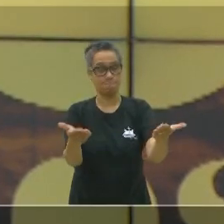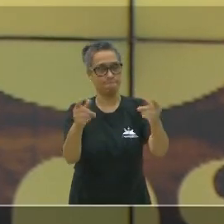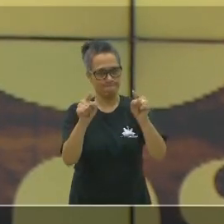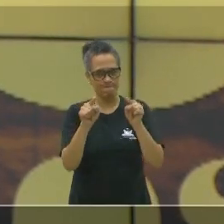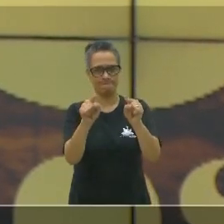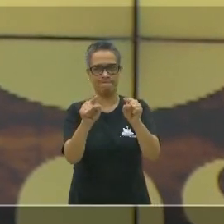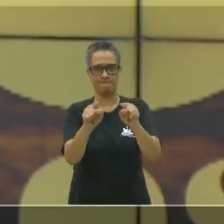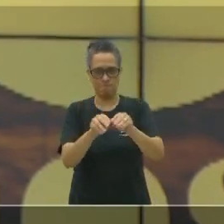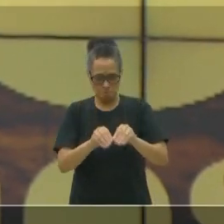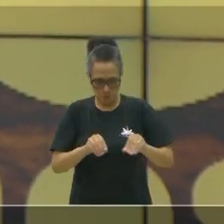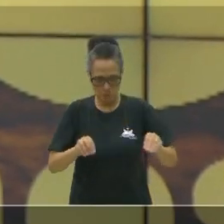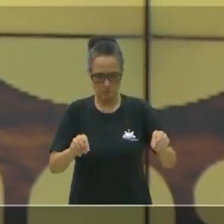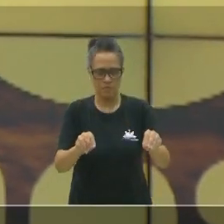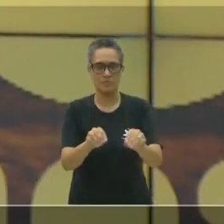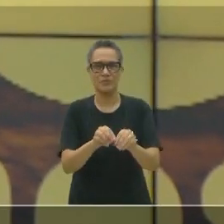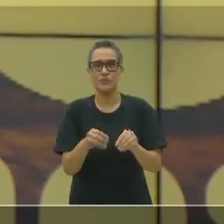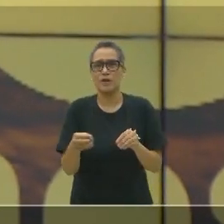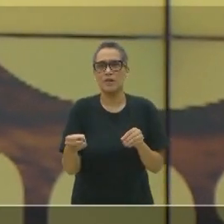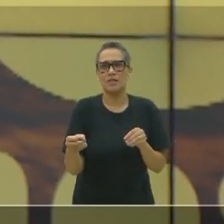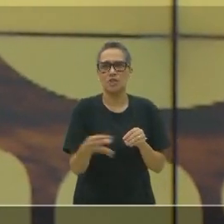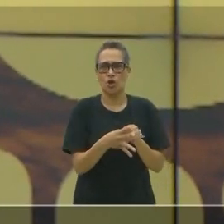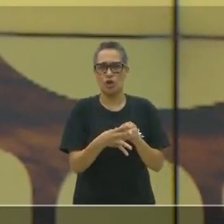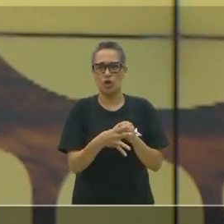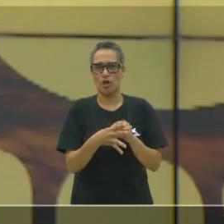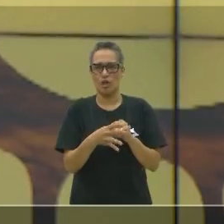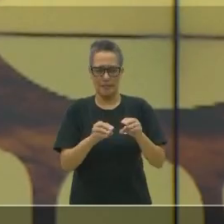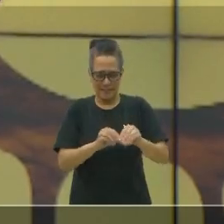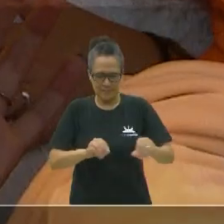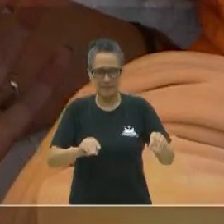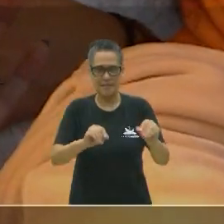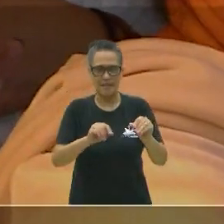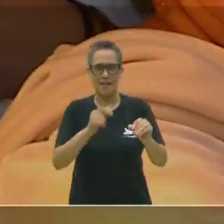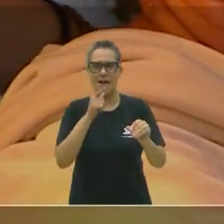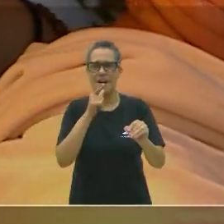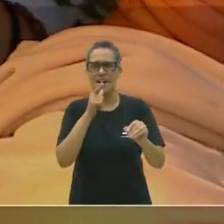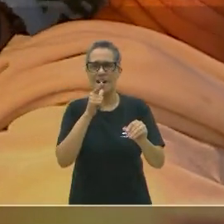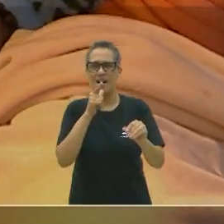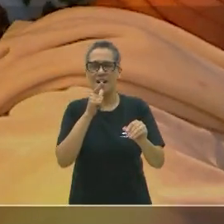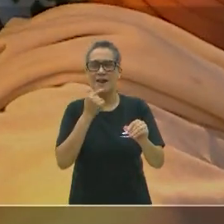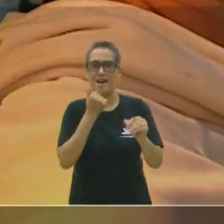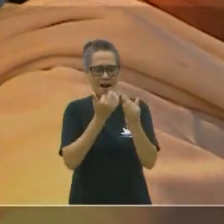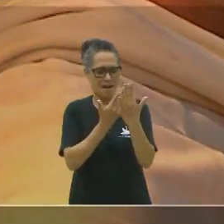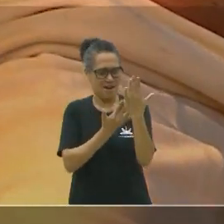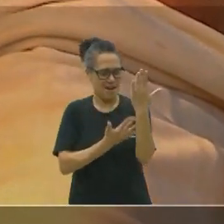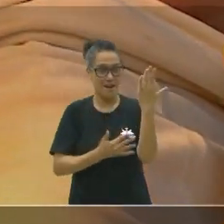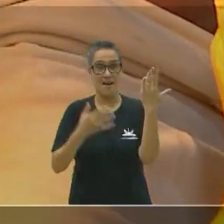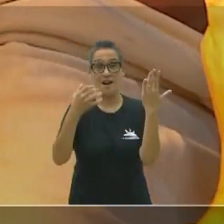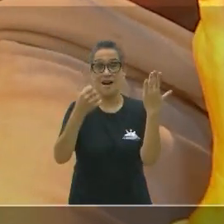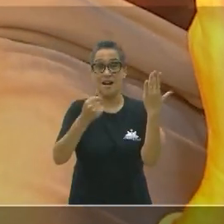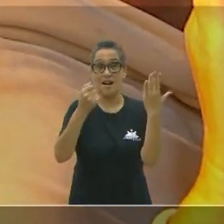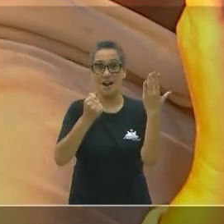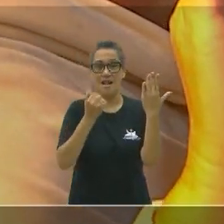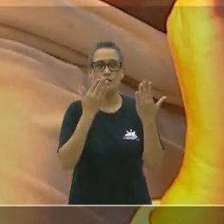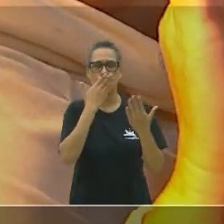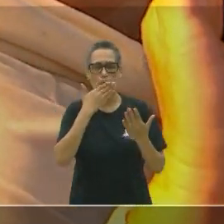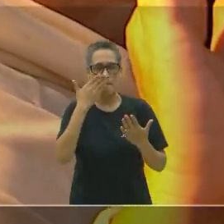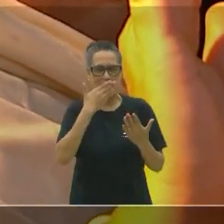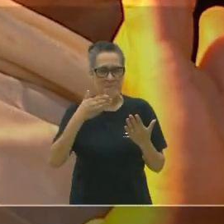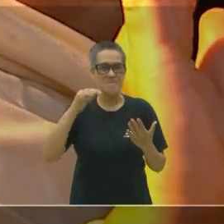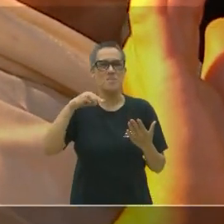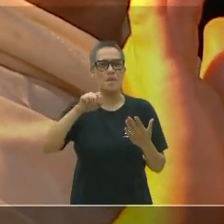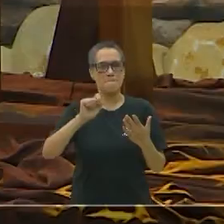terra nova, terra que corre leite e mel, terra prometida. Não